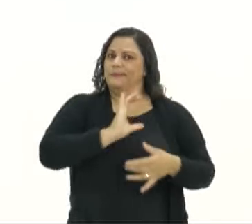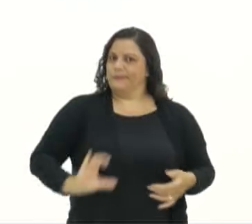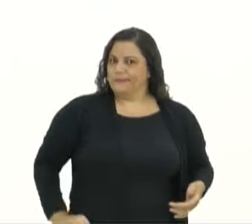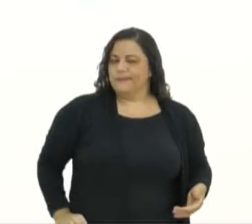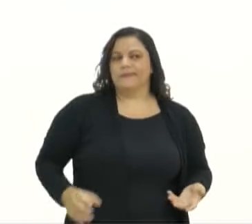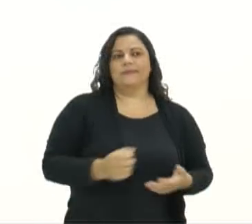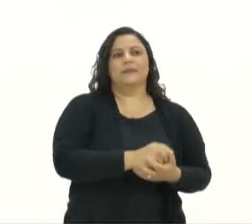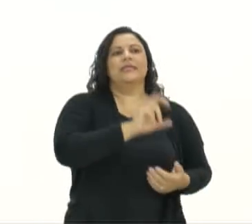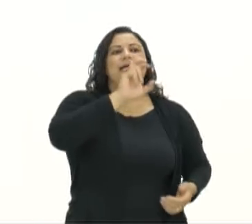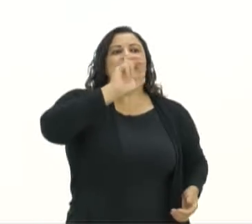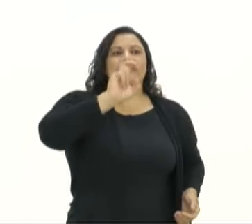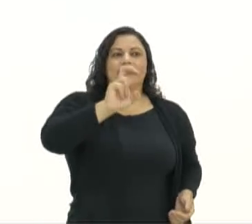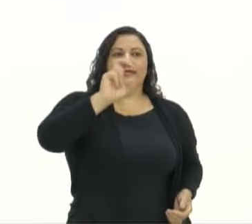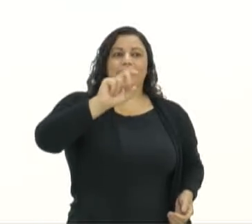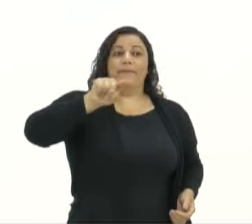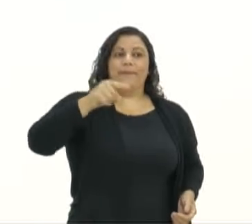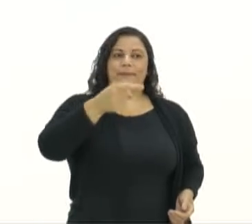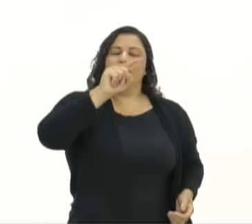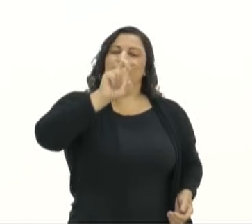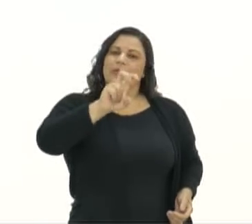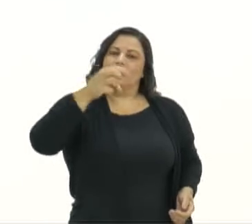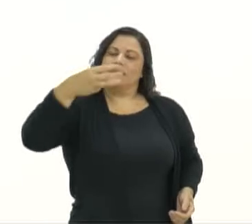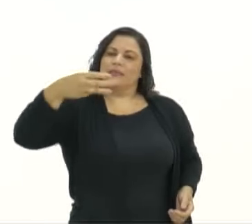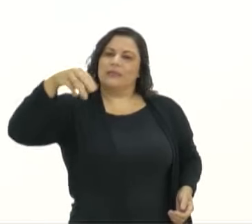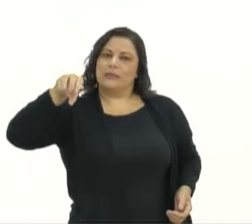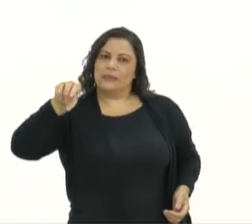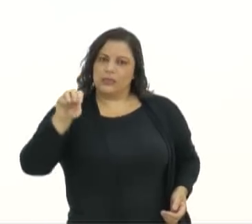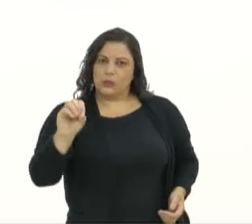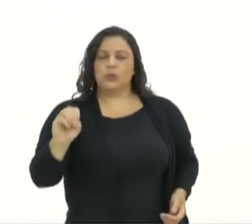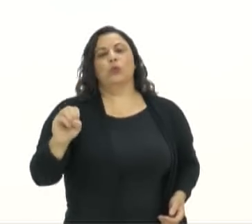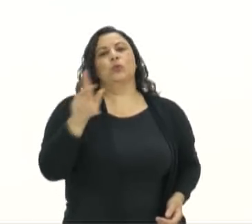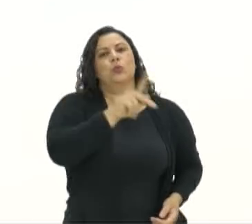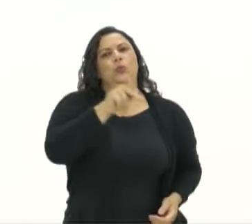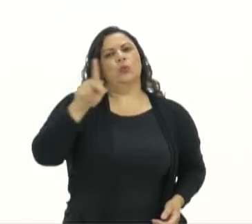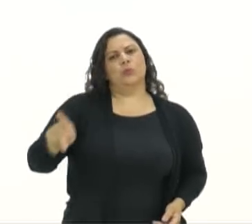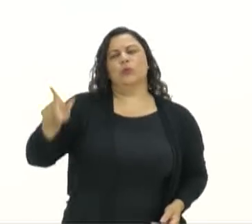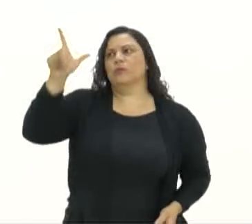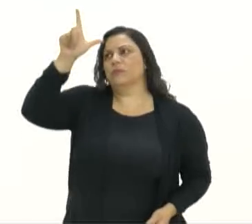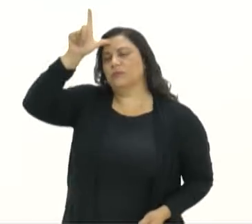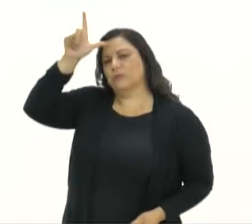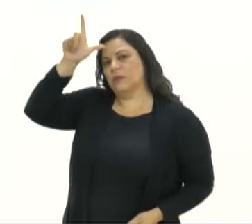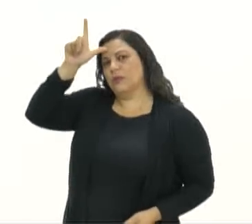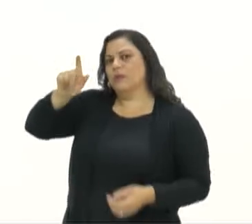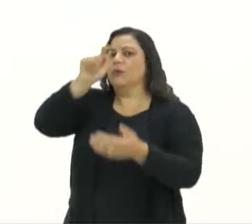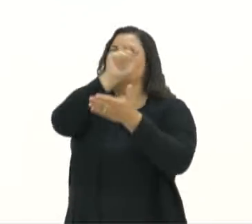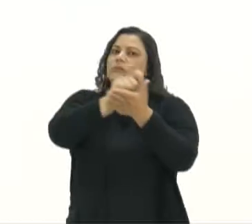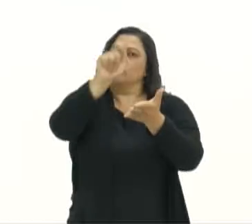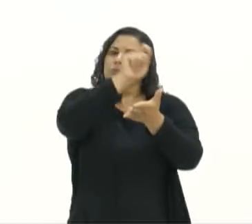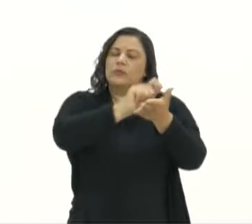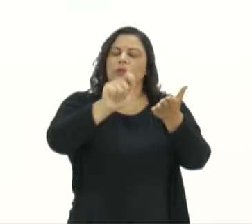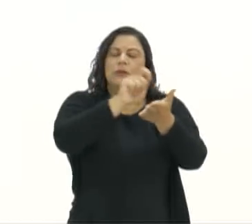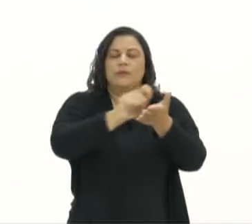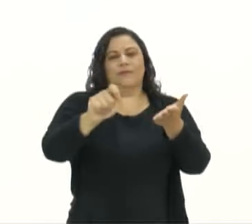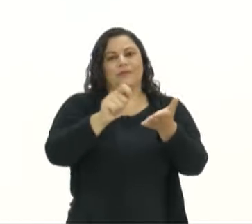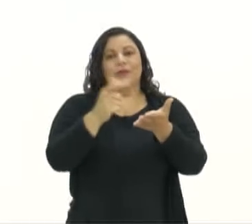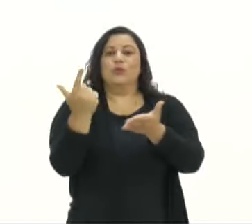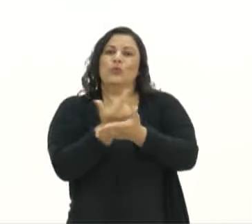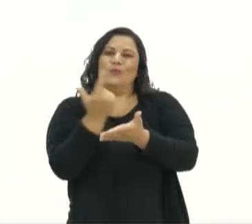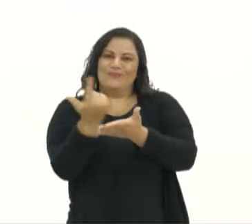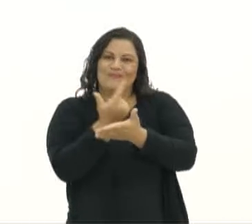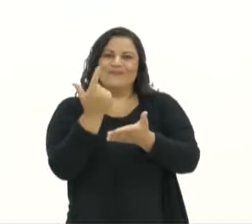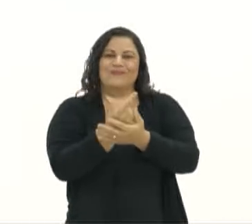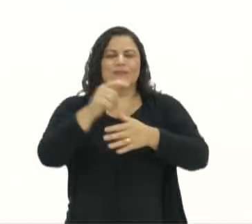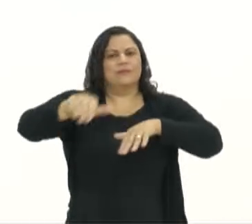1538, Nikolaus Wieman, um professor alemão de linguística, escreveu o primeiro livro sobre natação,